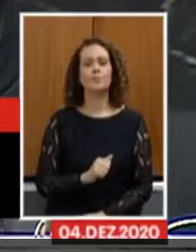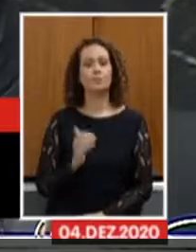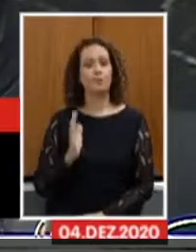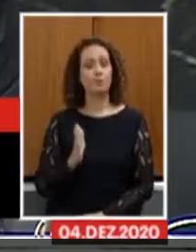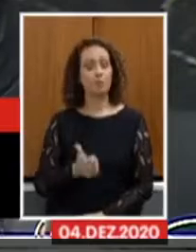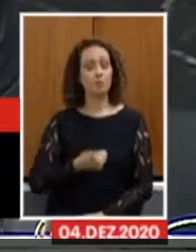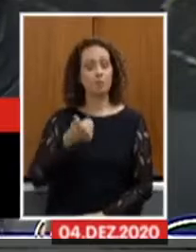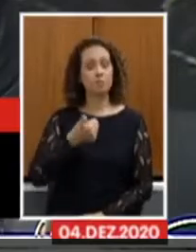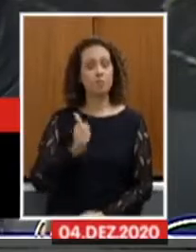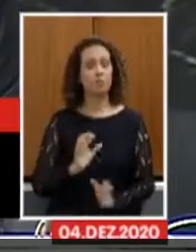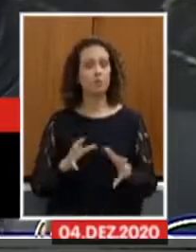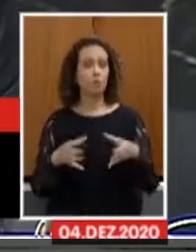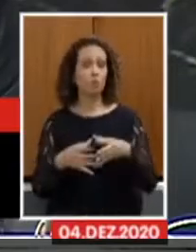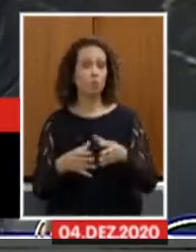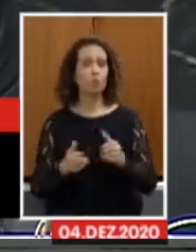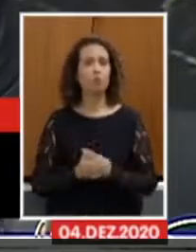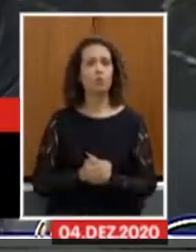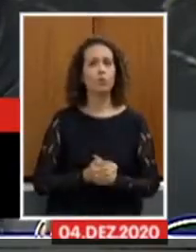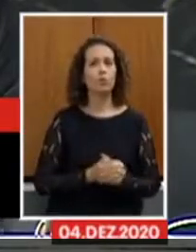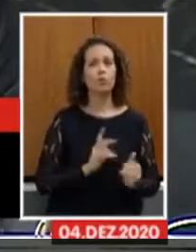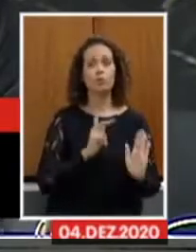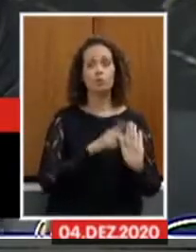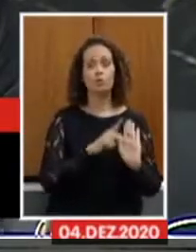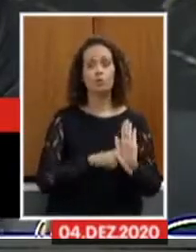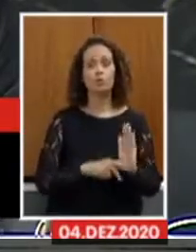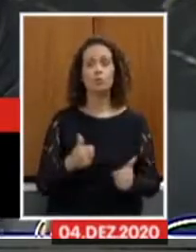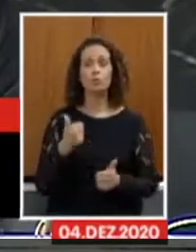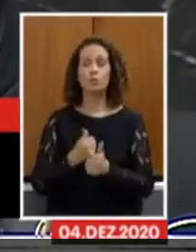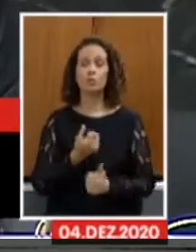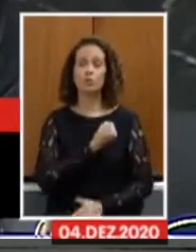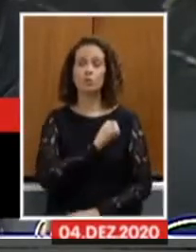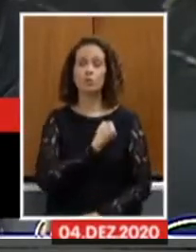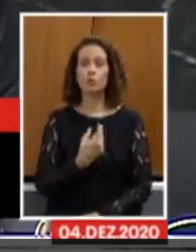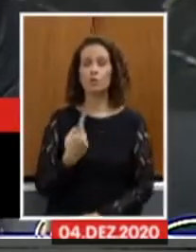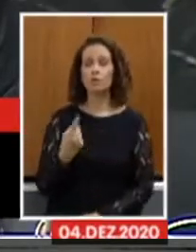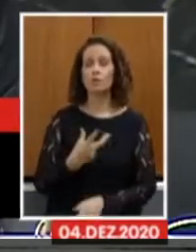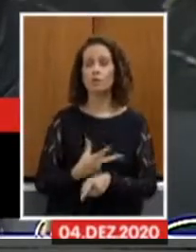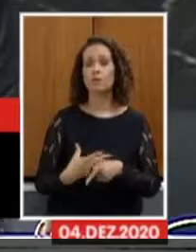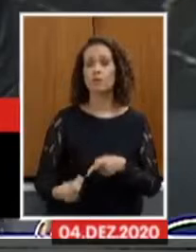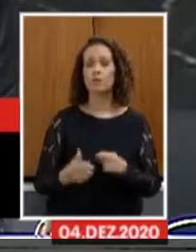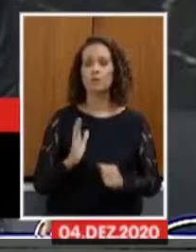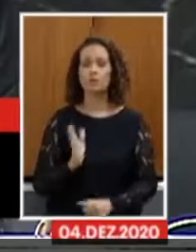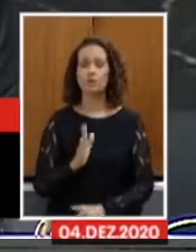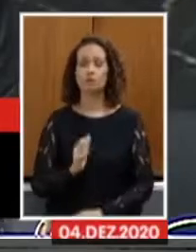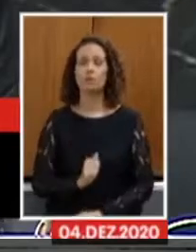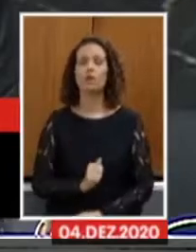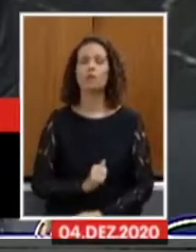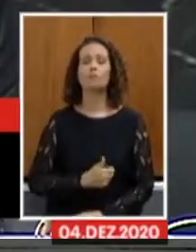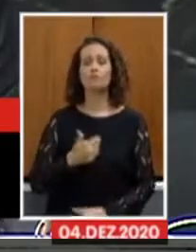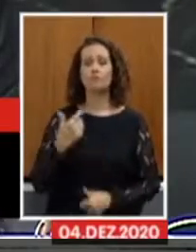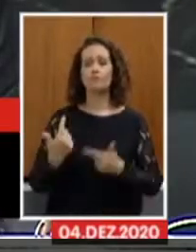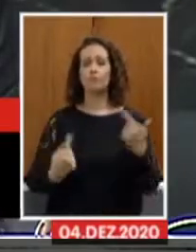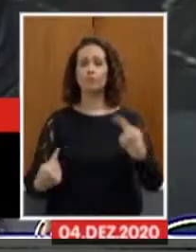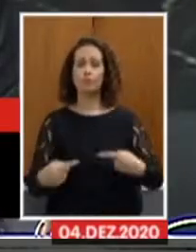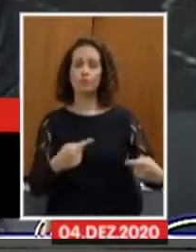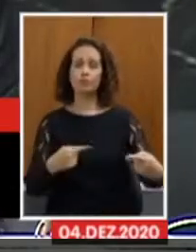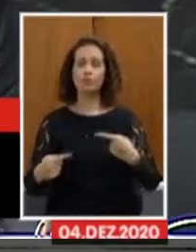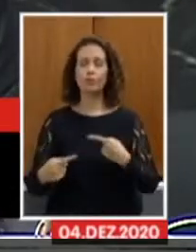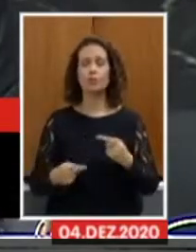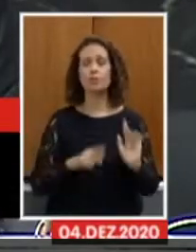turno, e 1073-2015, na forma substitutiva número 1 ao vencido em primeiro turno. Anunciada a discussão em segundo turno do projeto de lei